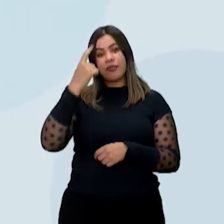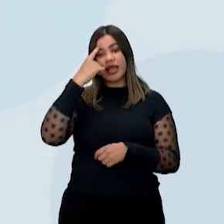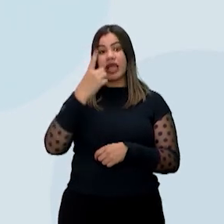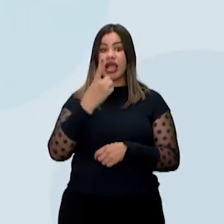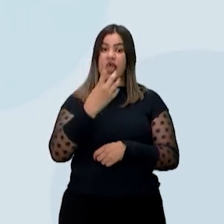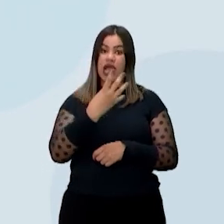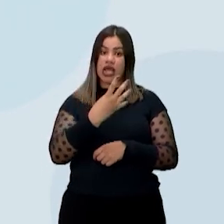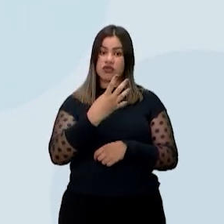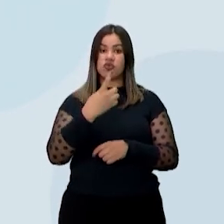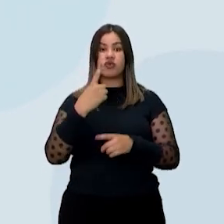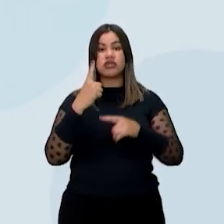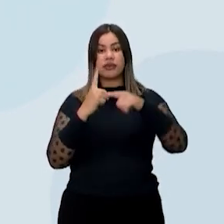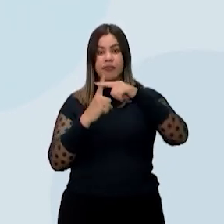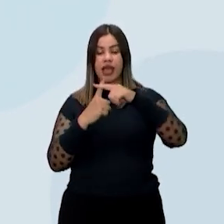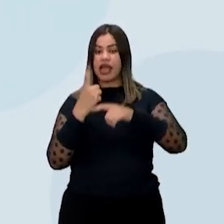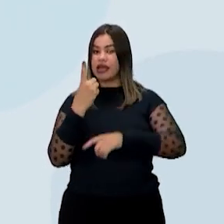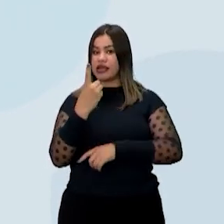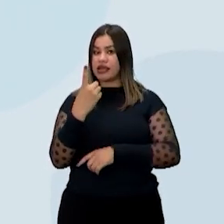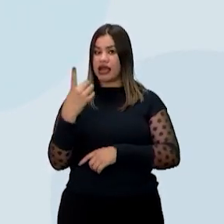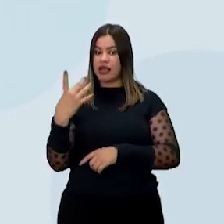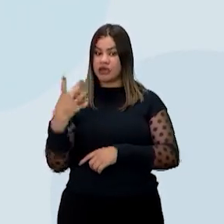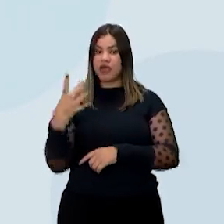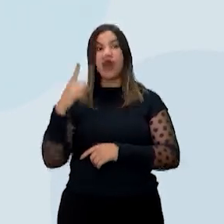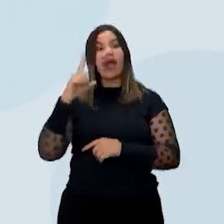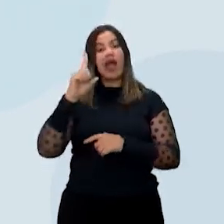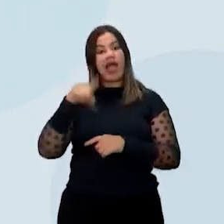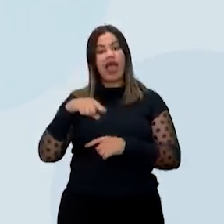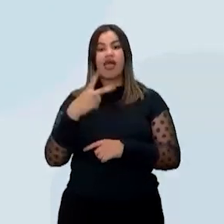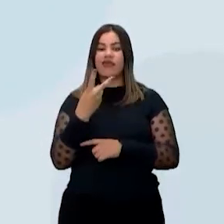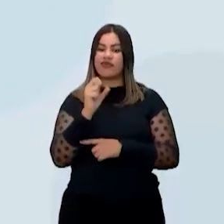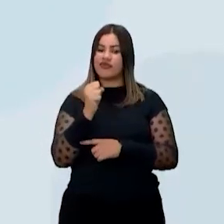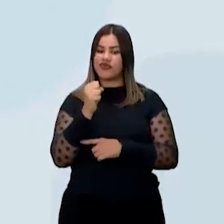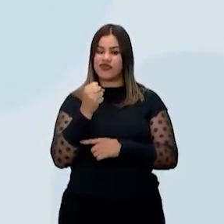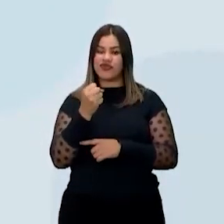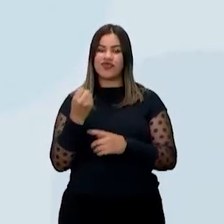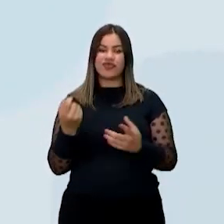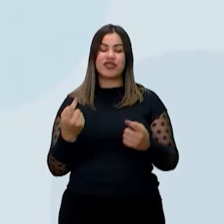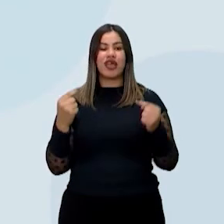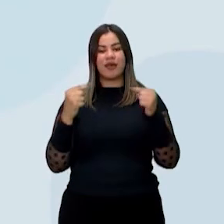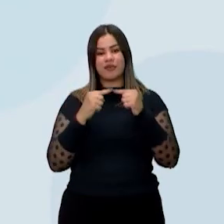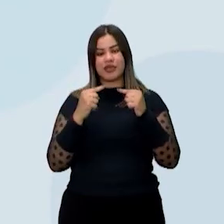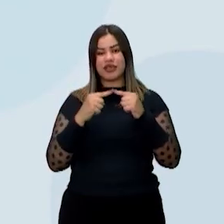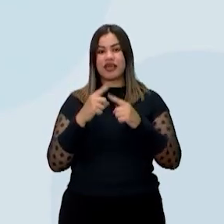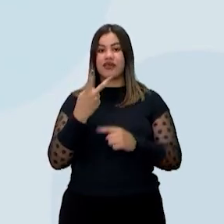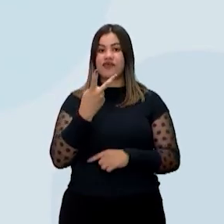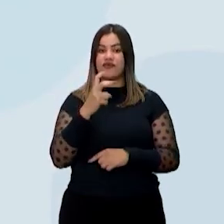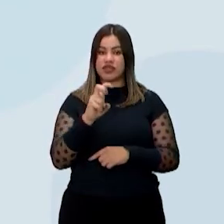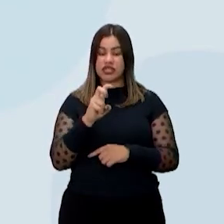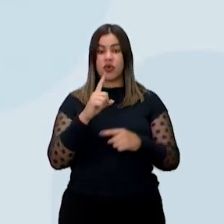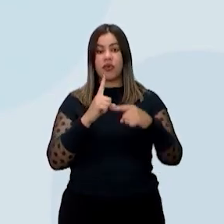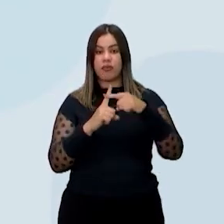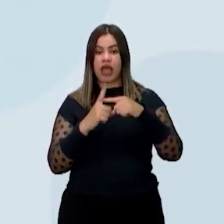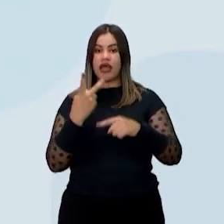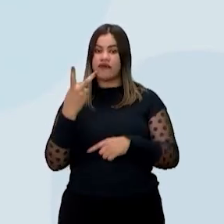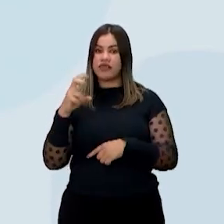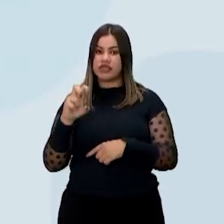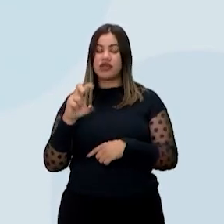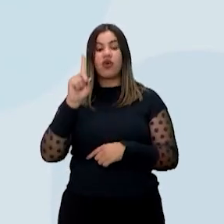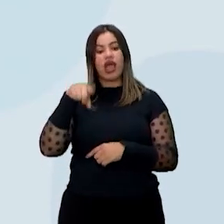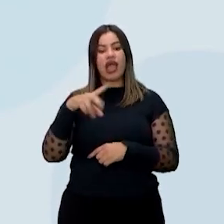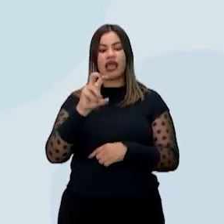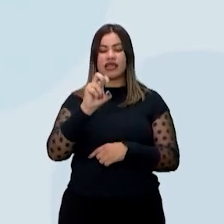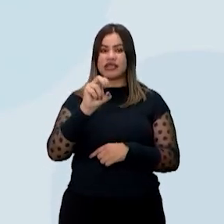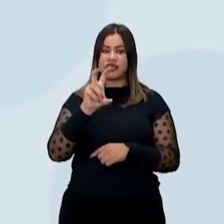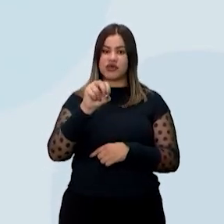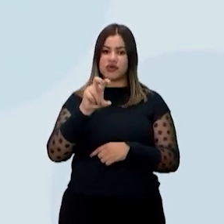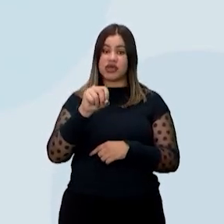dobro? Então, o dobro de 14 seria o dobro de salgadinhos também. Então, o dobro de 25, que dá 50 também. É